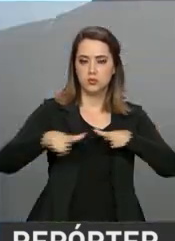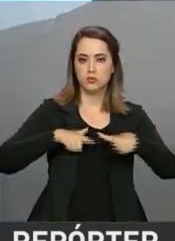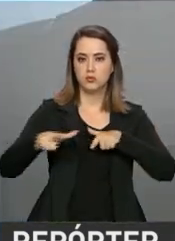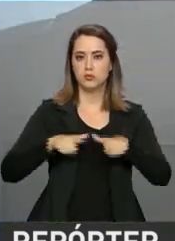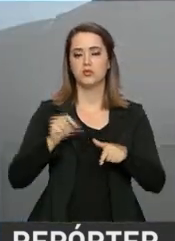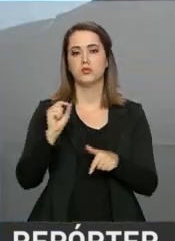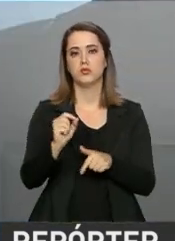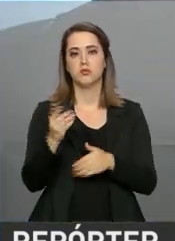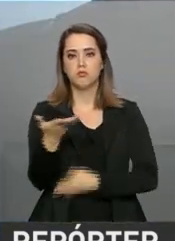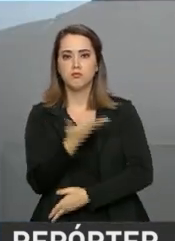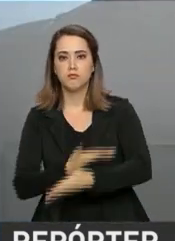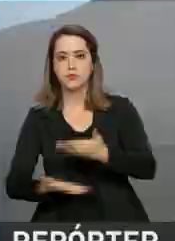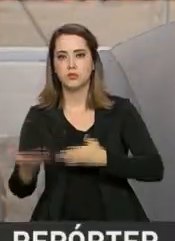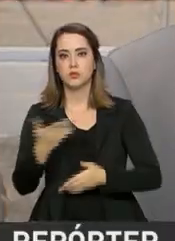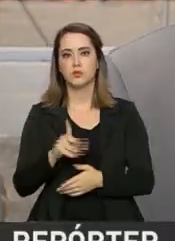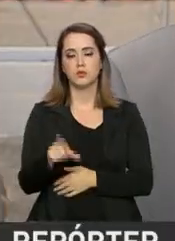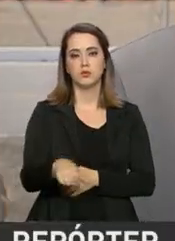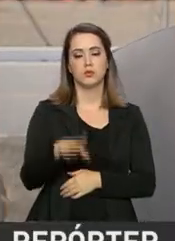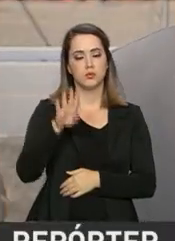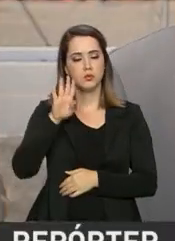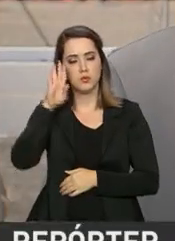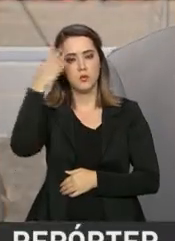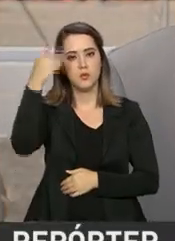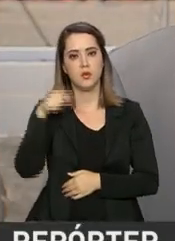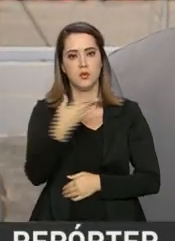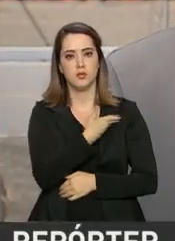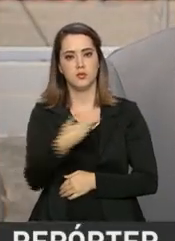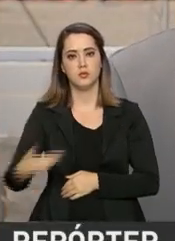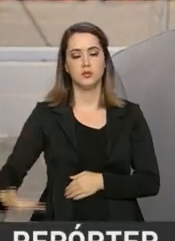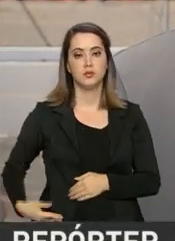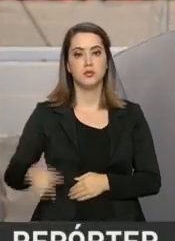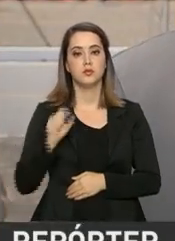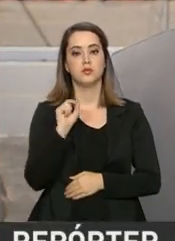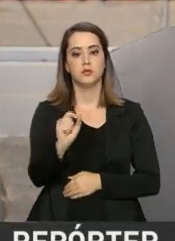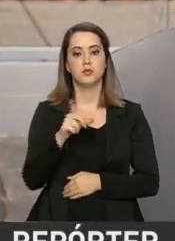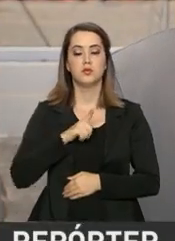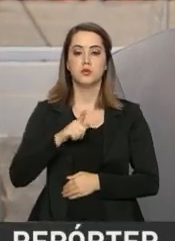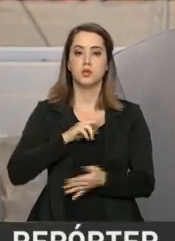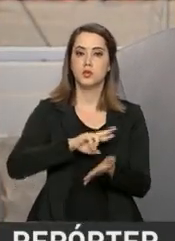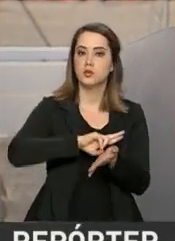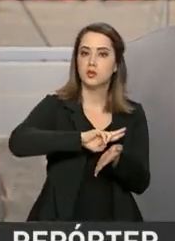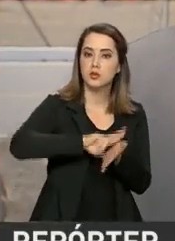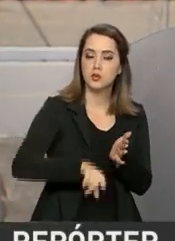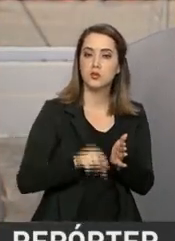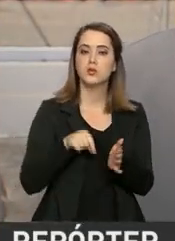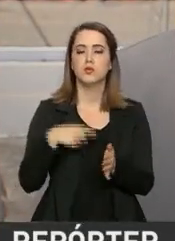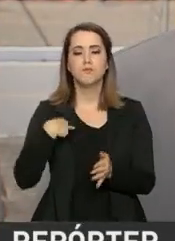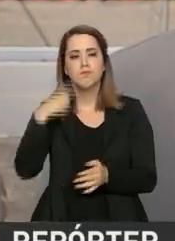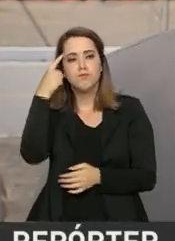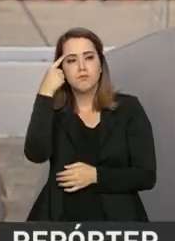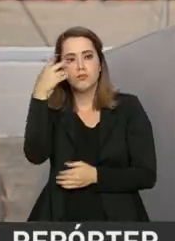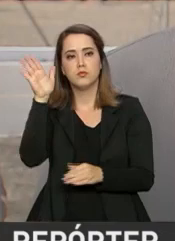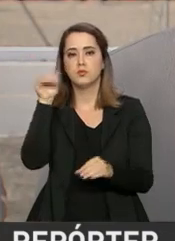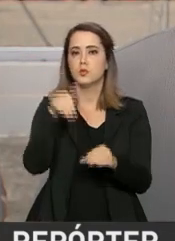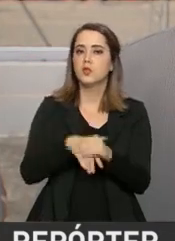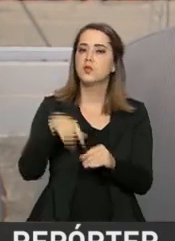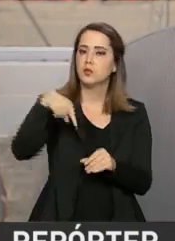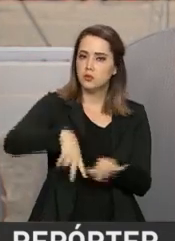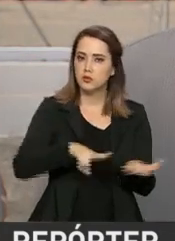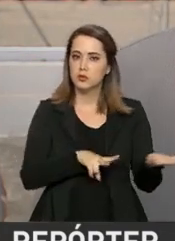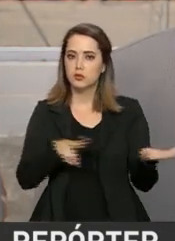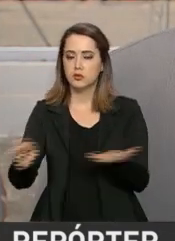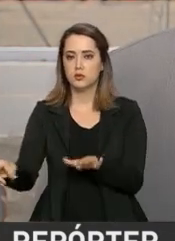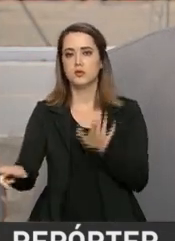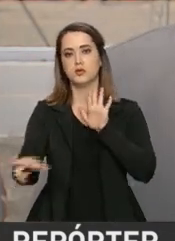projetos prioritários para o governo segundo parlamentares que participaram da reunião A ideia é votar ainda esta semana o projeto de